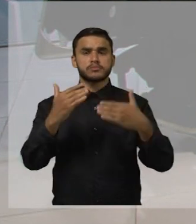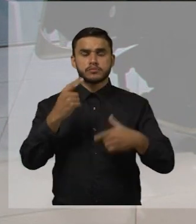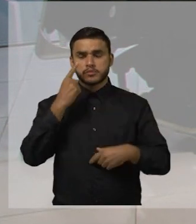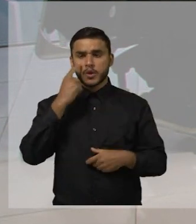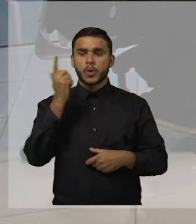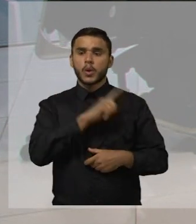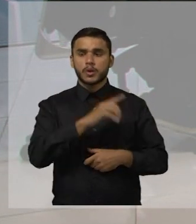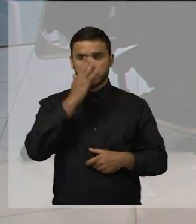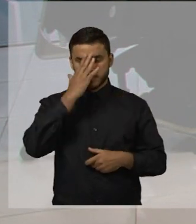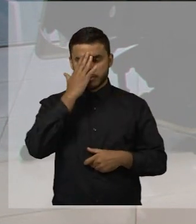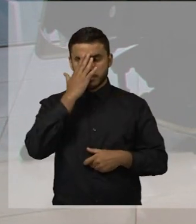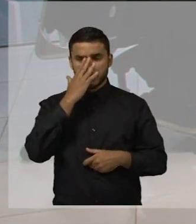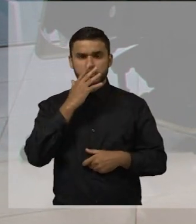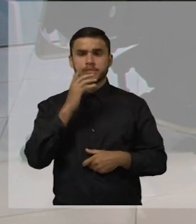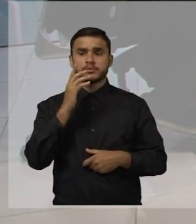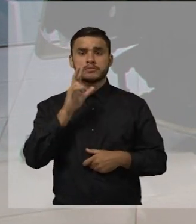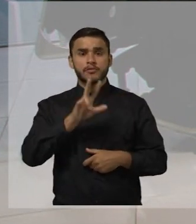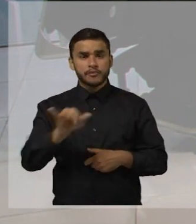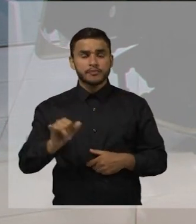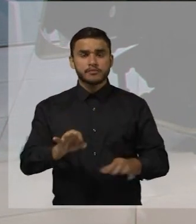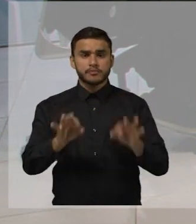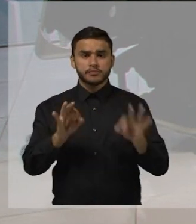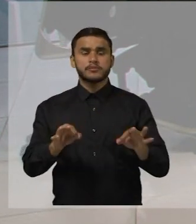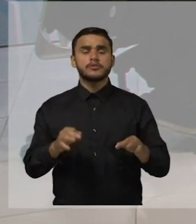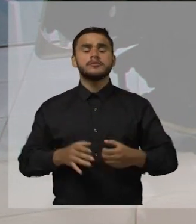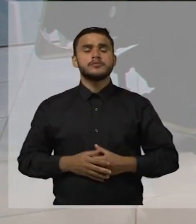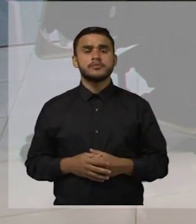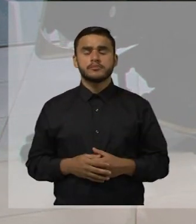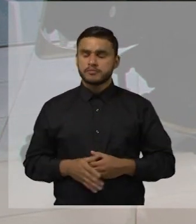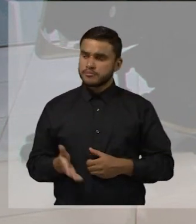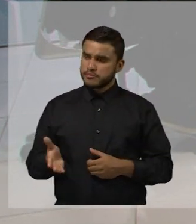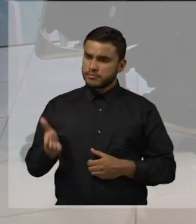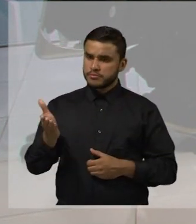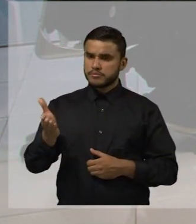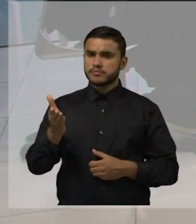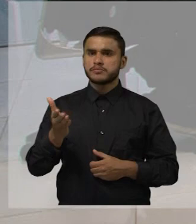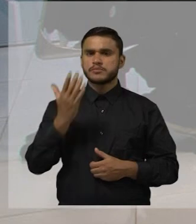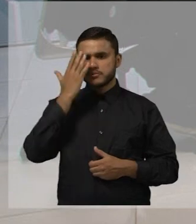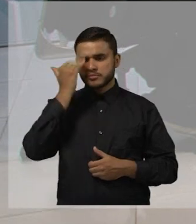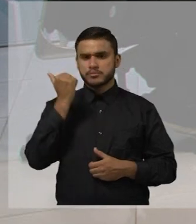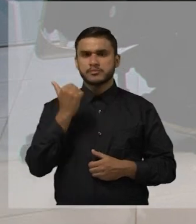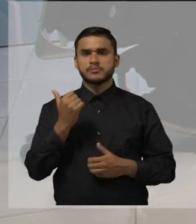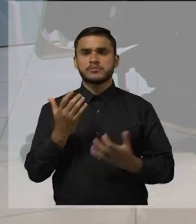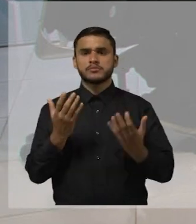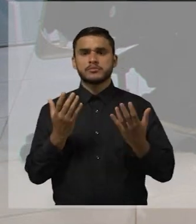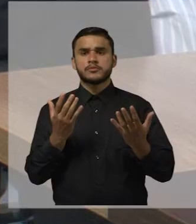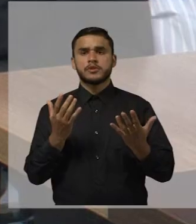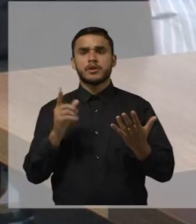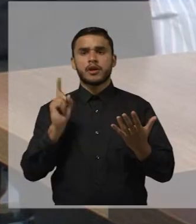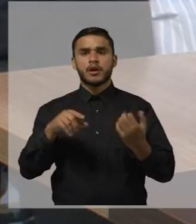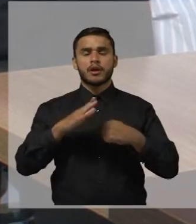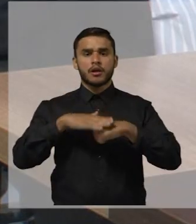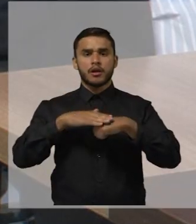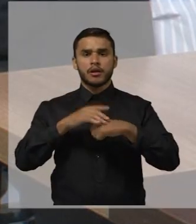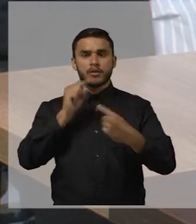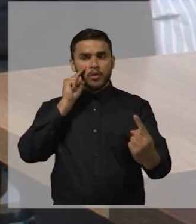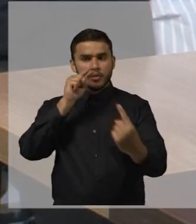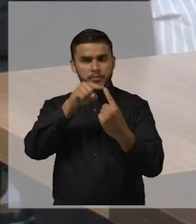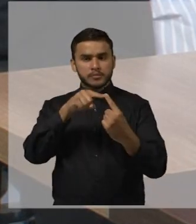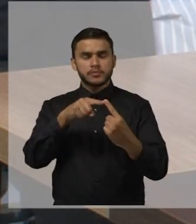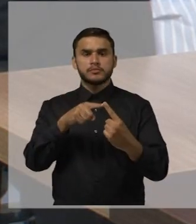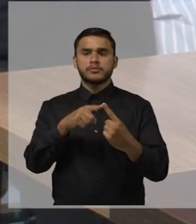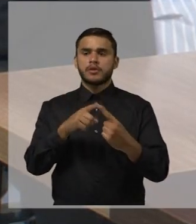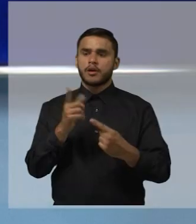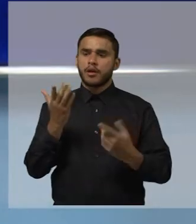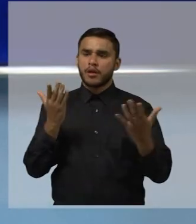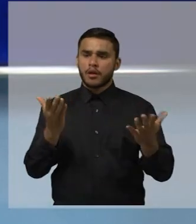em implementar? Você que tem, efetivamente, com canais diretos com a Confederação Nacional da Indústria, como